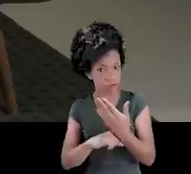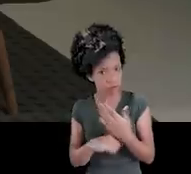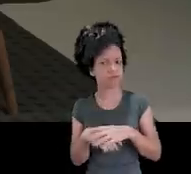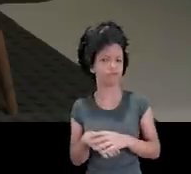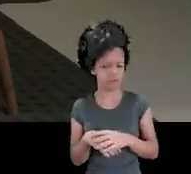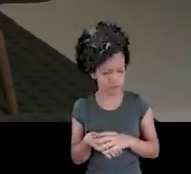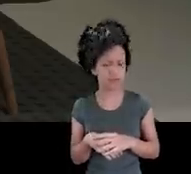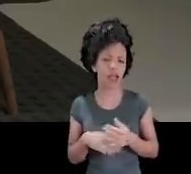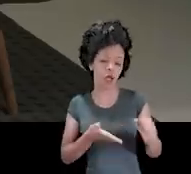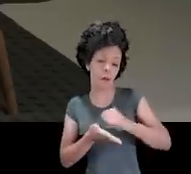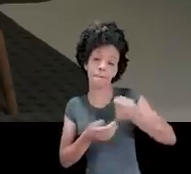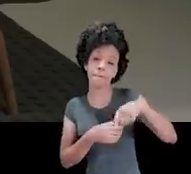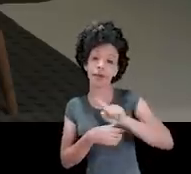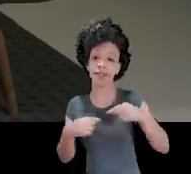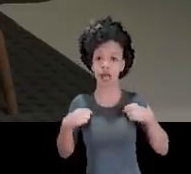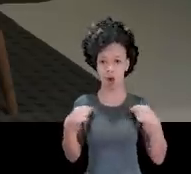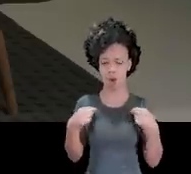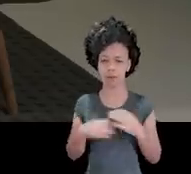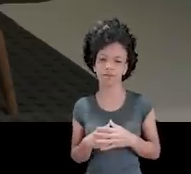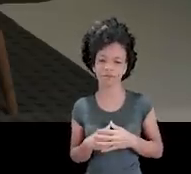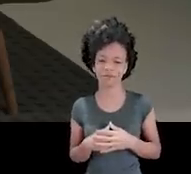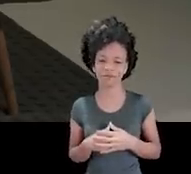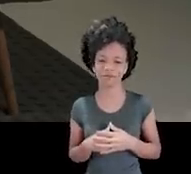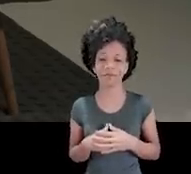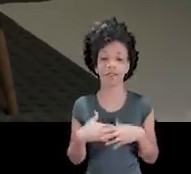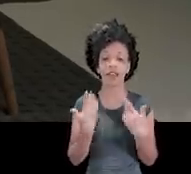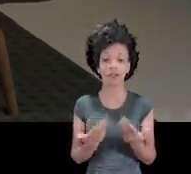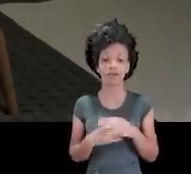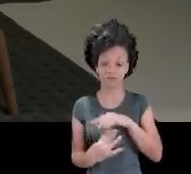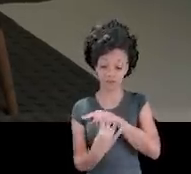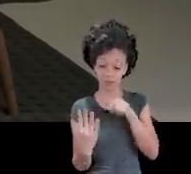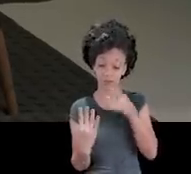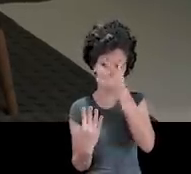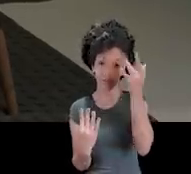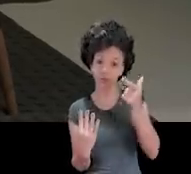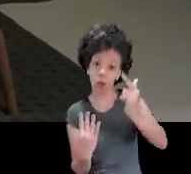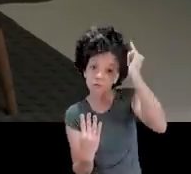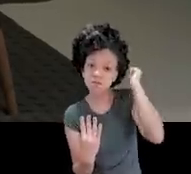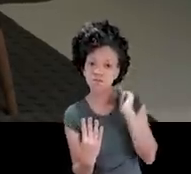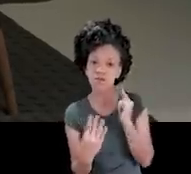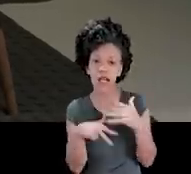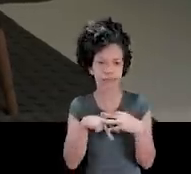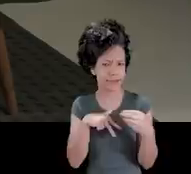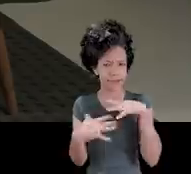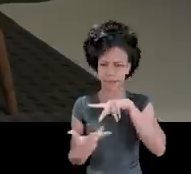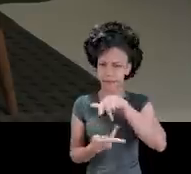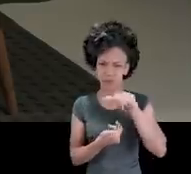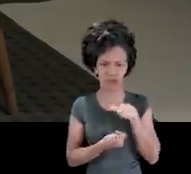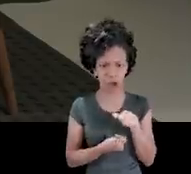precisar passar a roupa, tá certo? Jogou melhor que eu. Vamos lá. Quatro carecas aqui, já está virando uma tendência mundial a